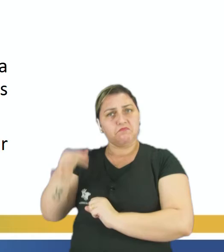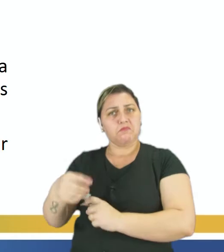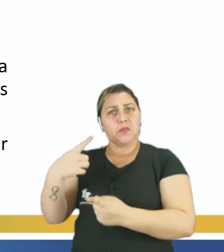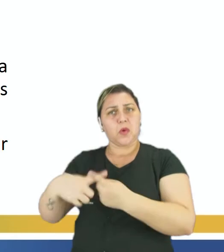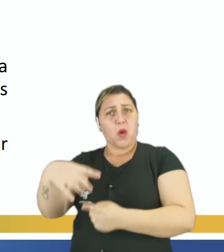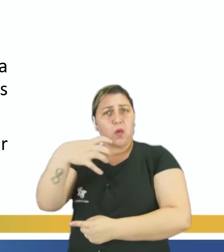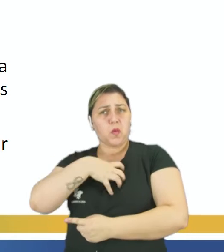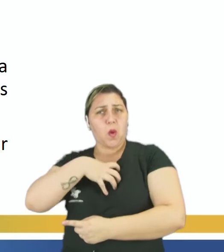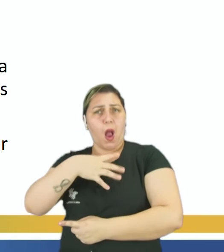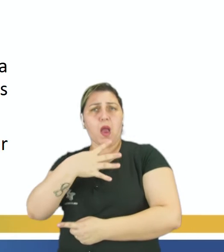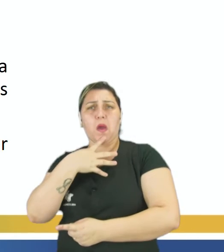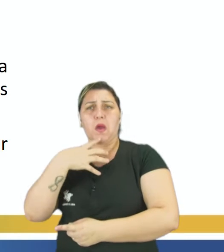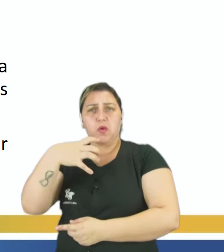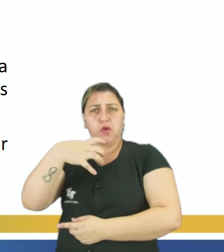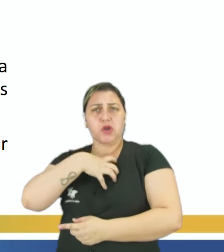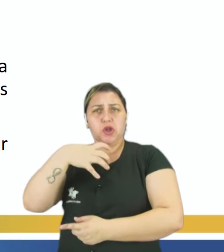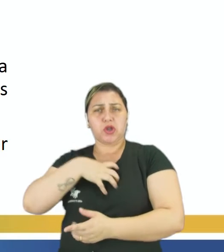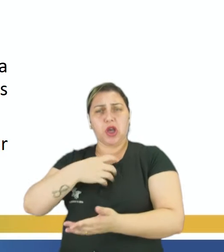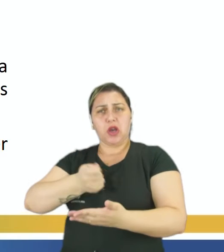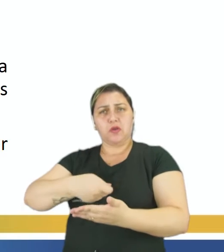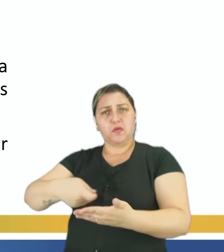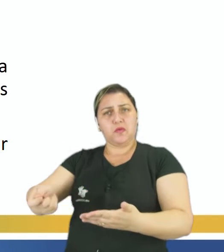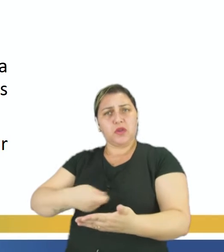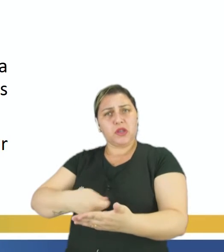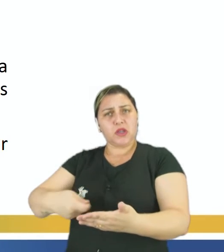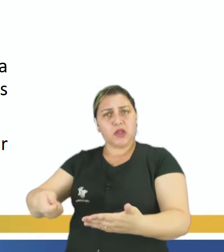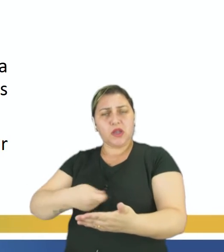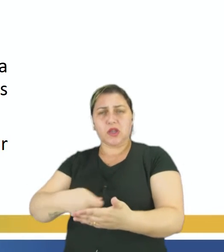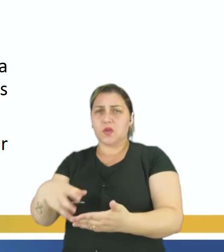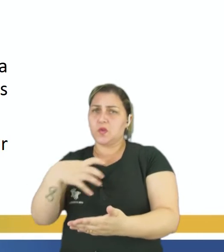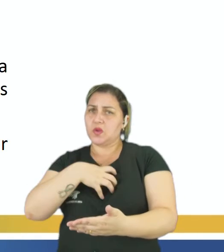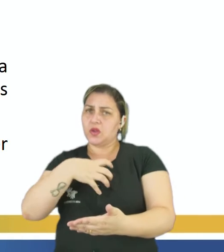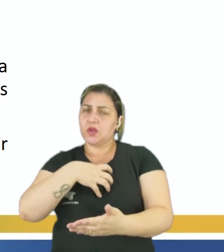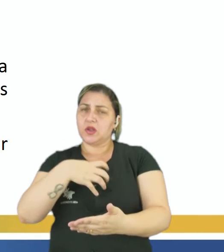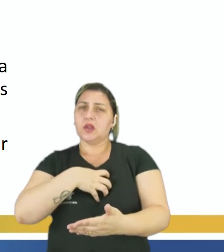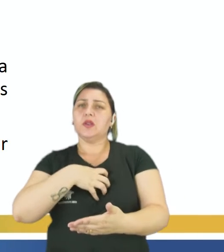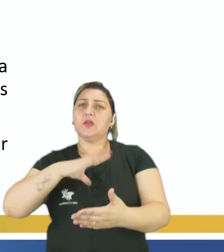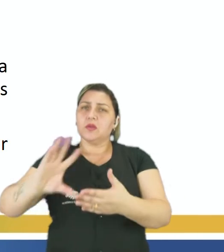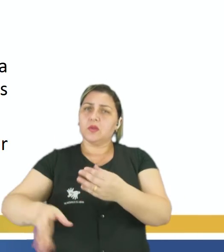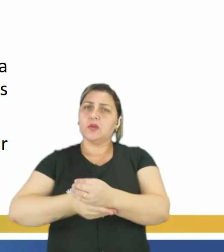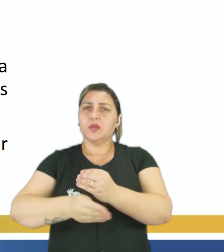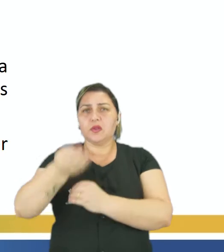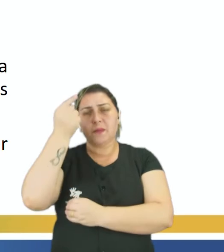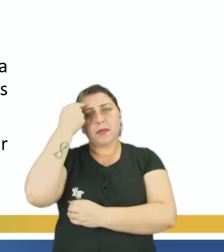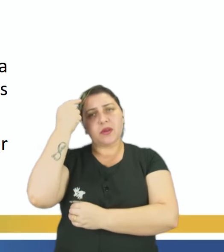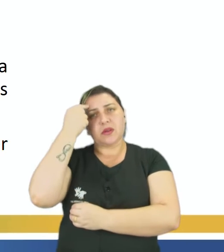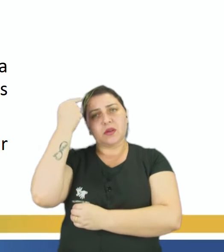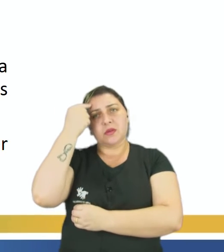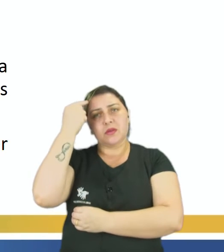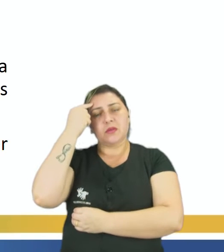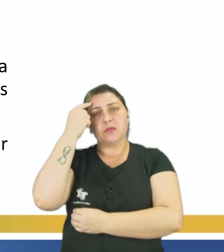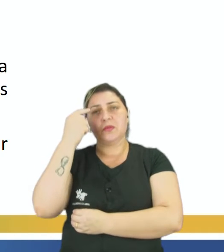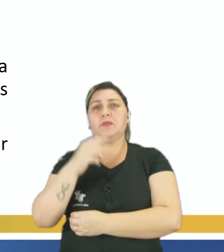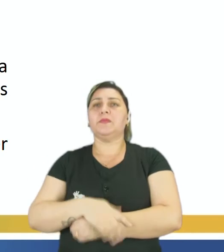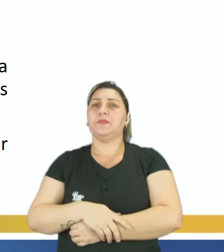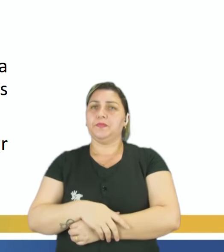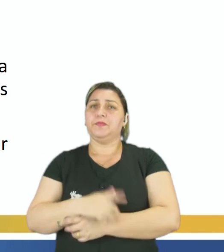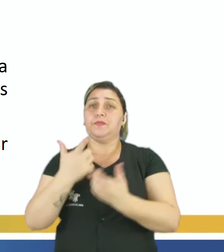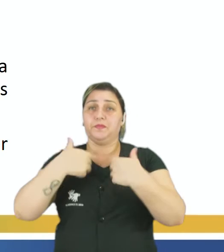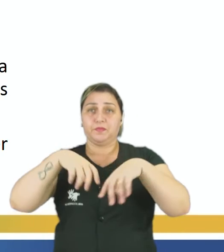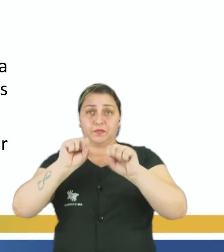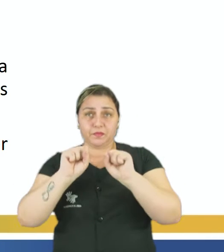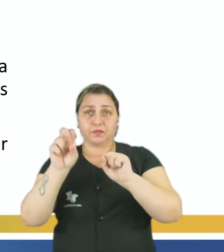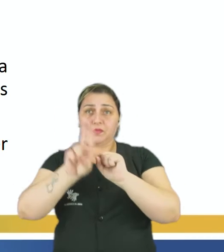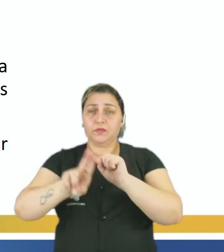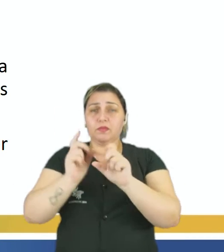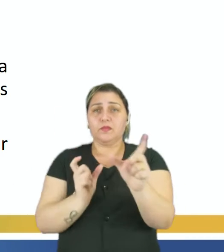que o Márcio, ele sempre vai escrever dessa forma, utiliza essa indução do raciocínio, esses tipos de linguagem,